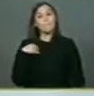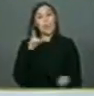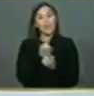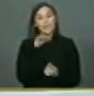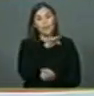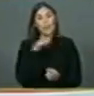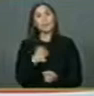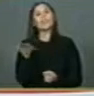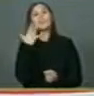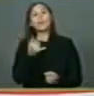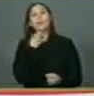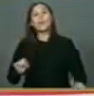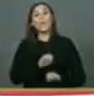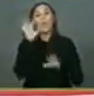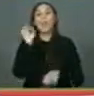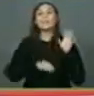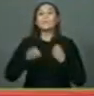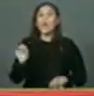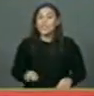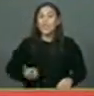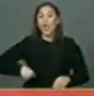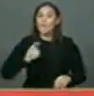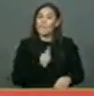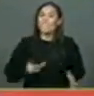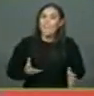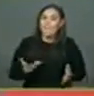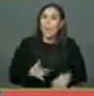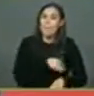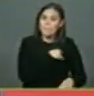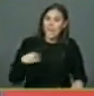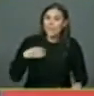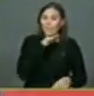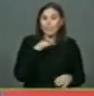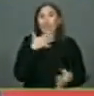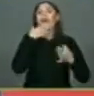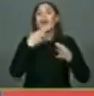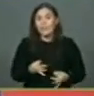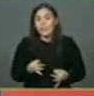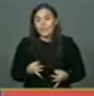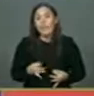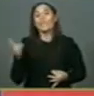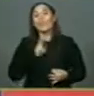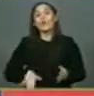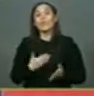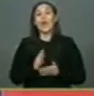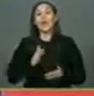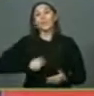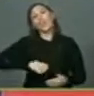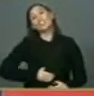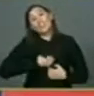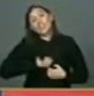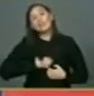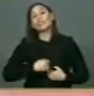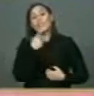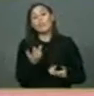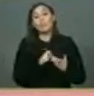faça o despiste destes sintomas. Nós devemos fazer força para que os médicos assistentes acreditem e valorizem os sintomas que nós temos. E